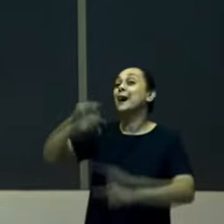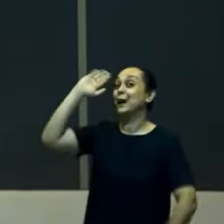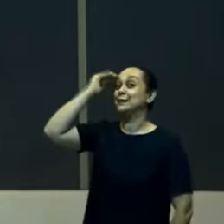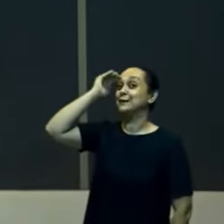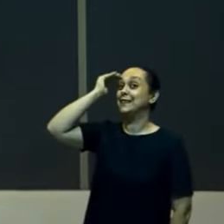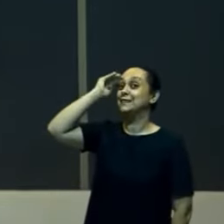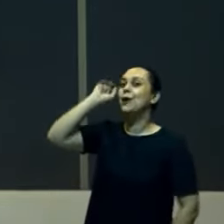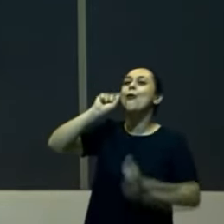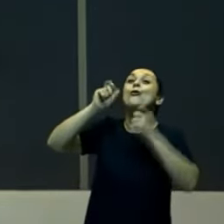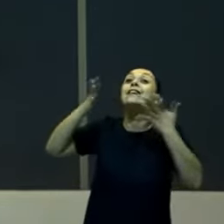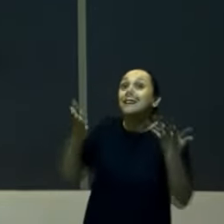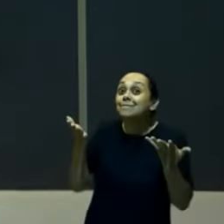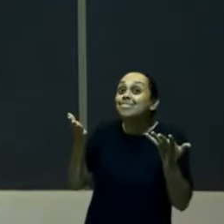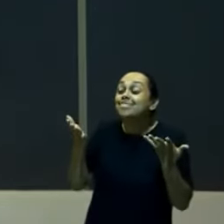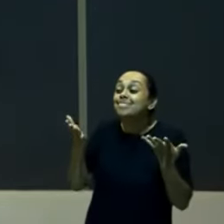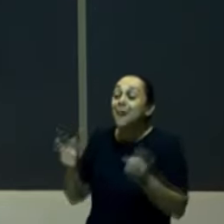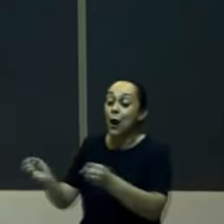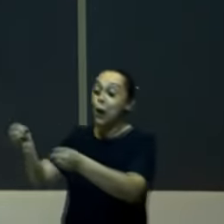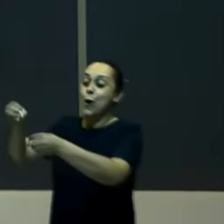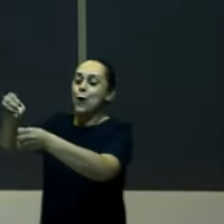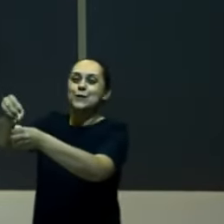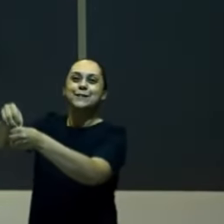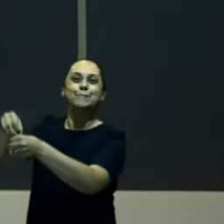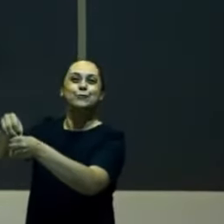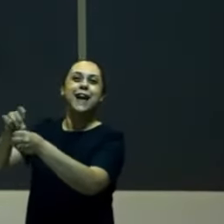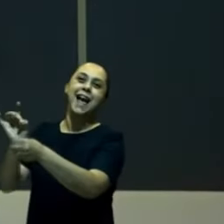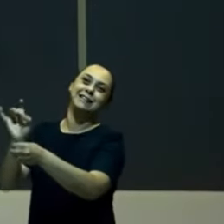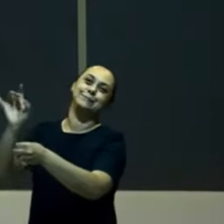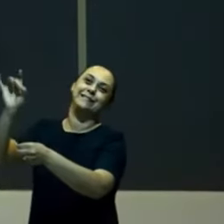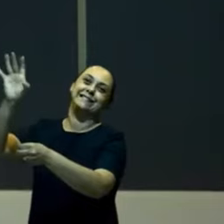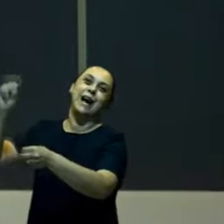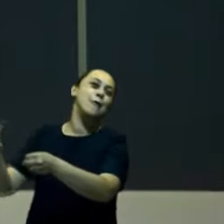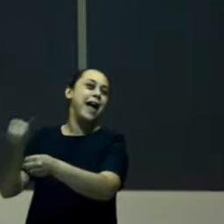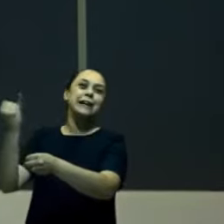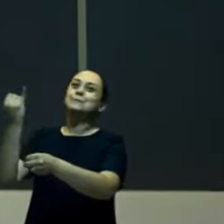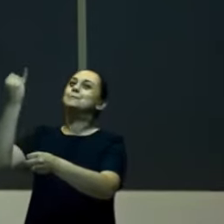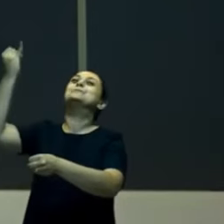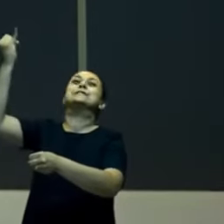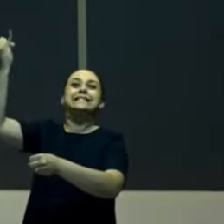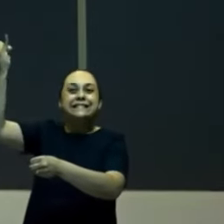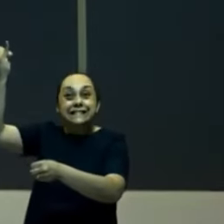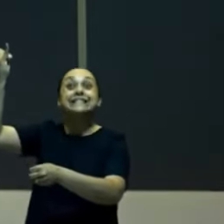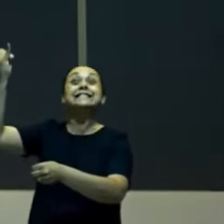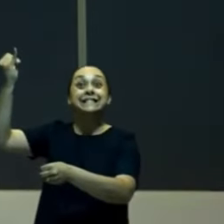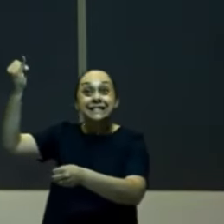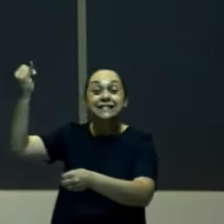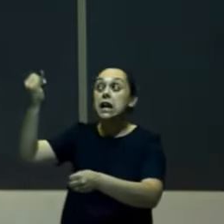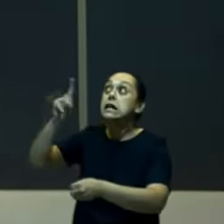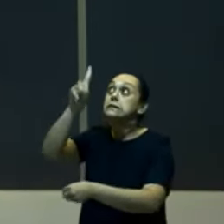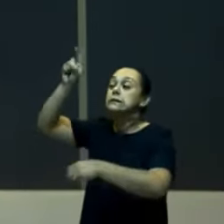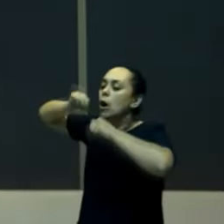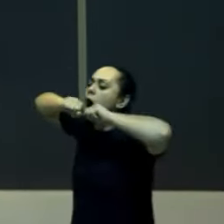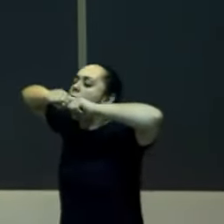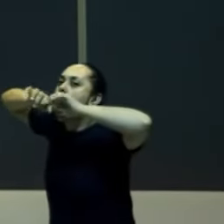de contribuição para manter, para cuidar, para enviar, para a manutenção de alguém